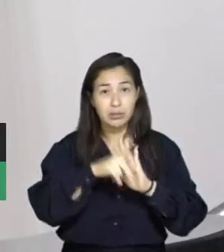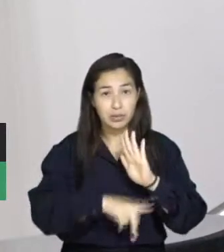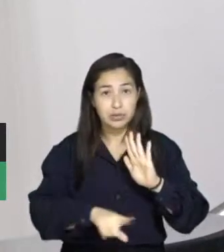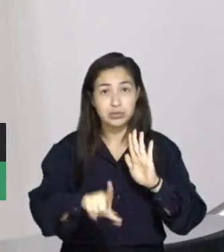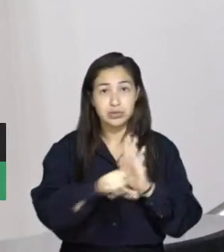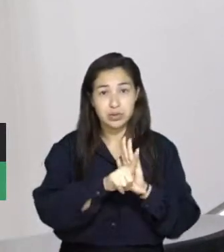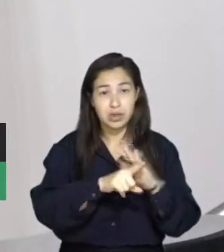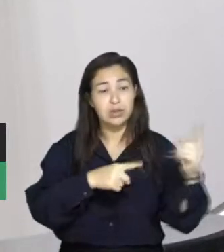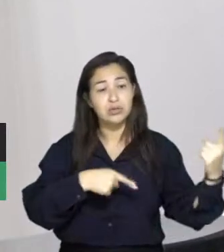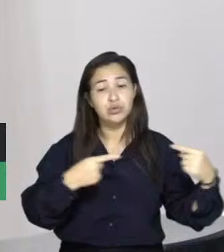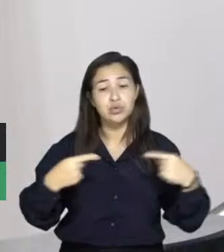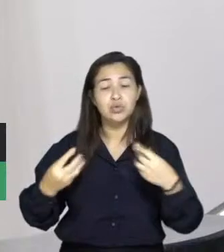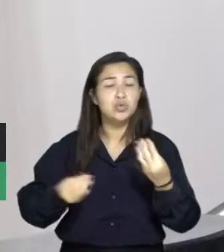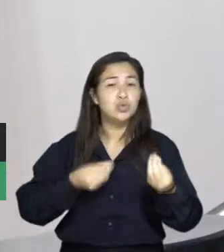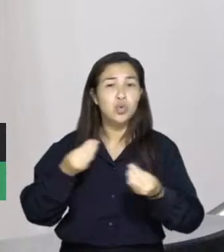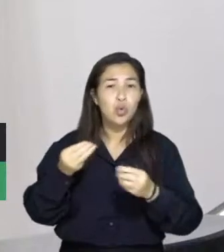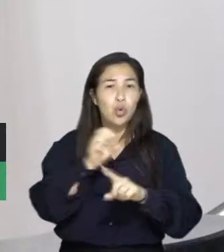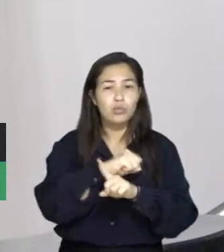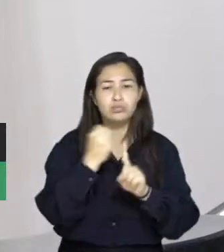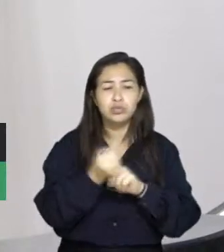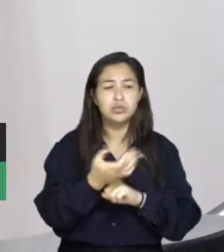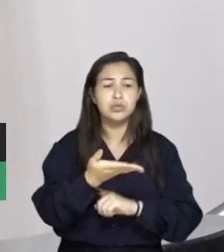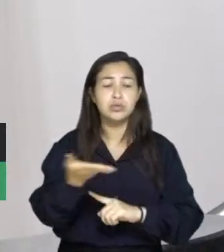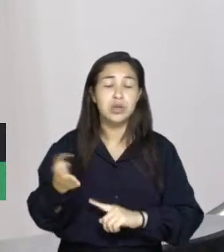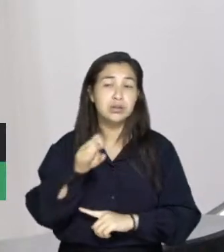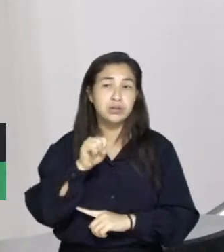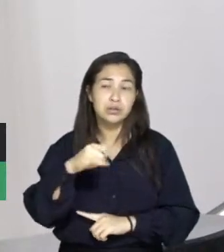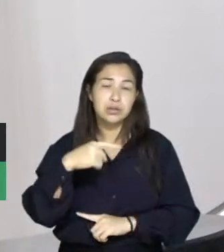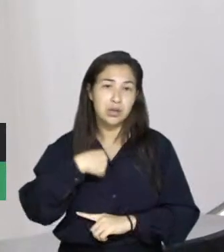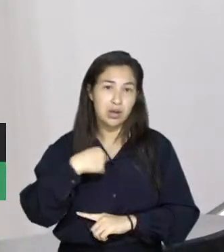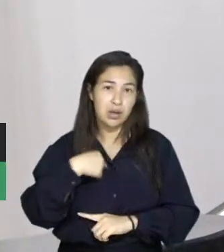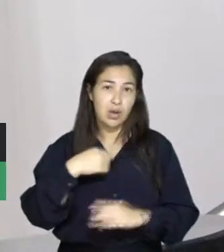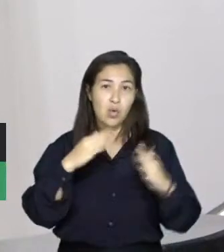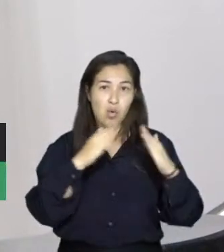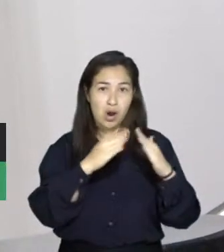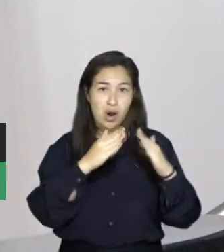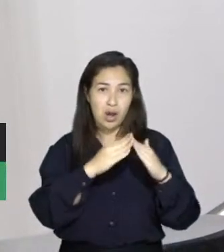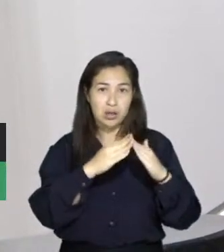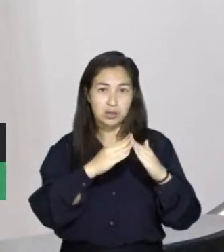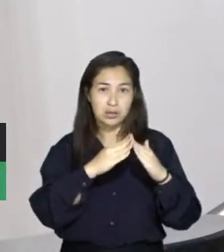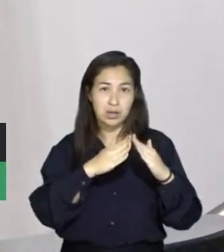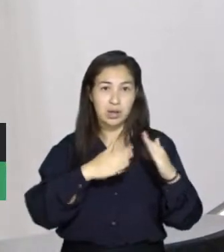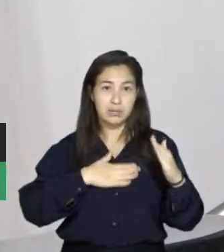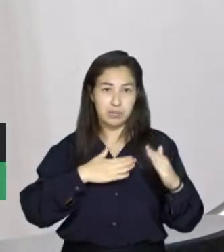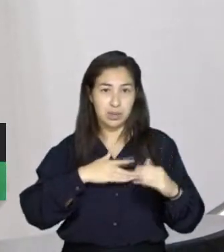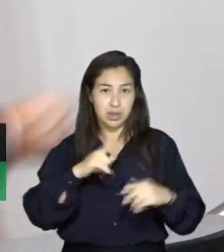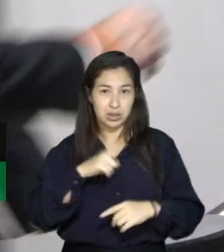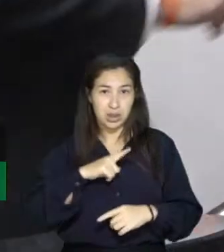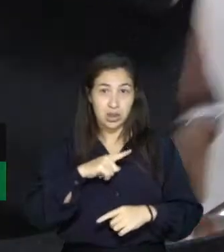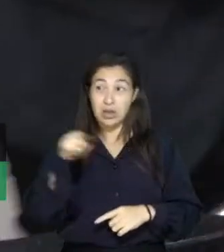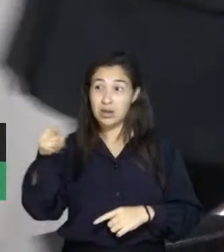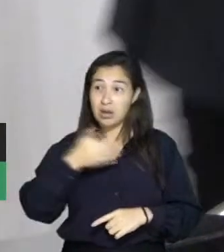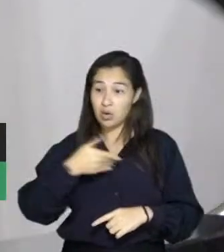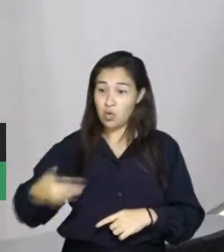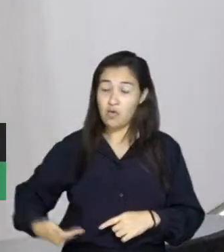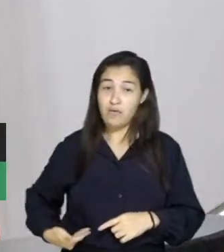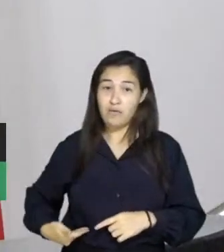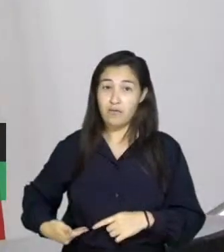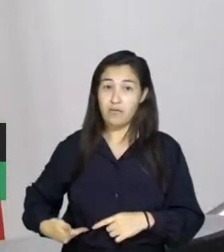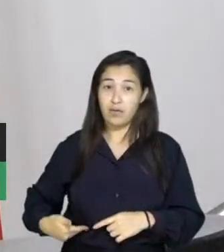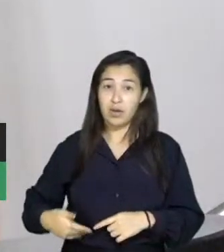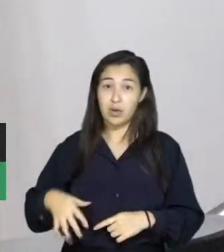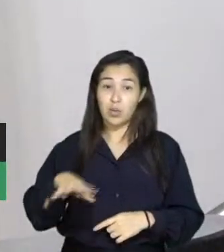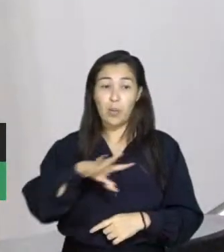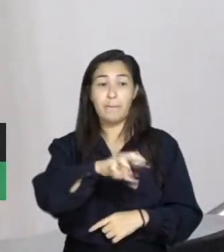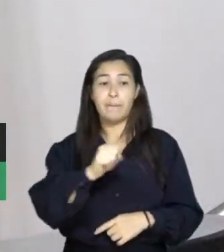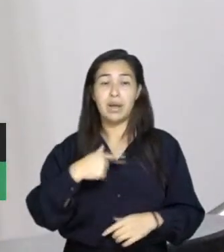discutindo com a sociedade. Porque se eu resido, se eu tenho um imóvel e o governo vem e avança no meu imóvel